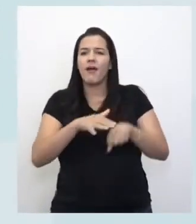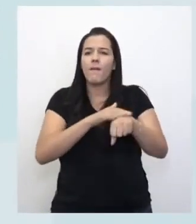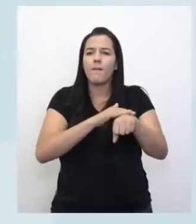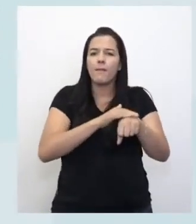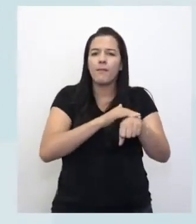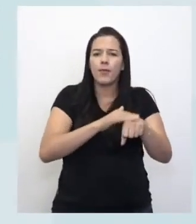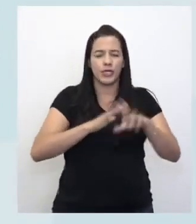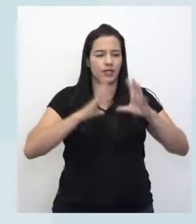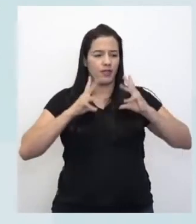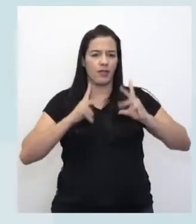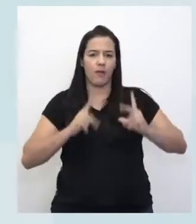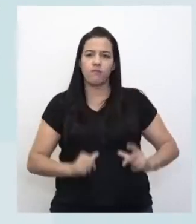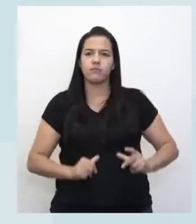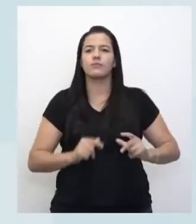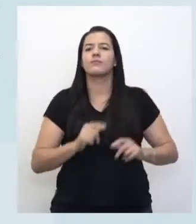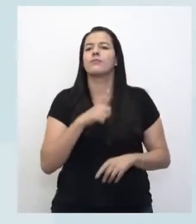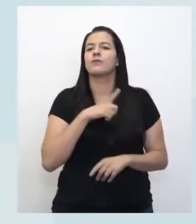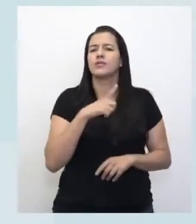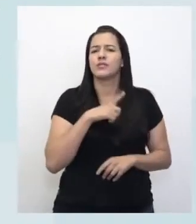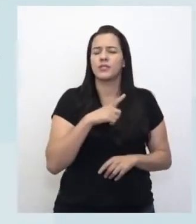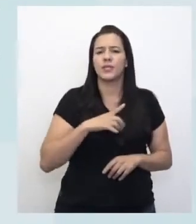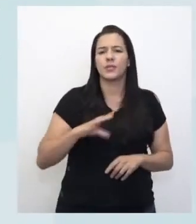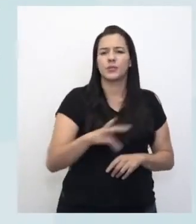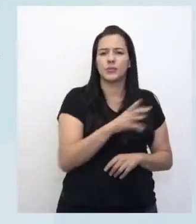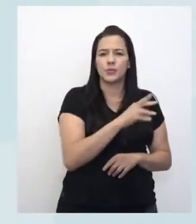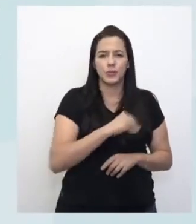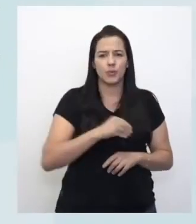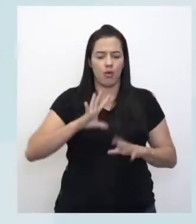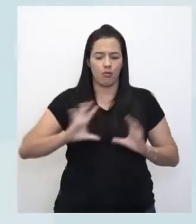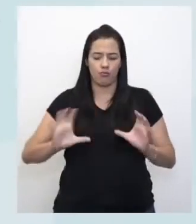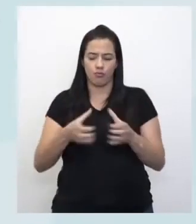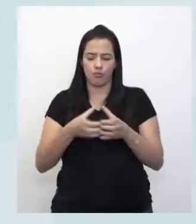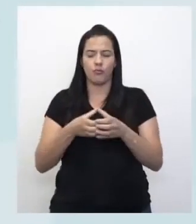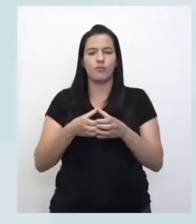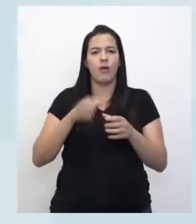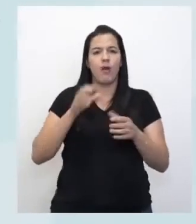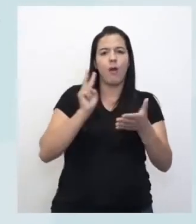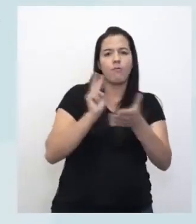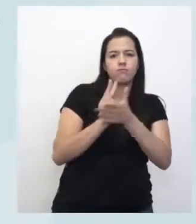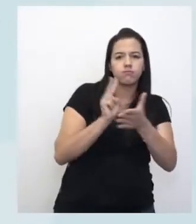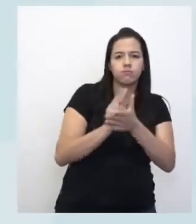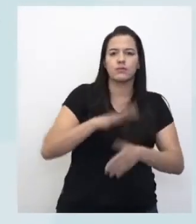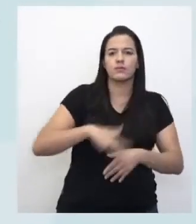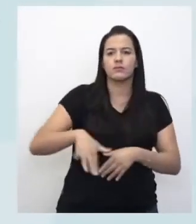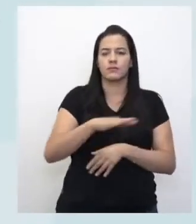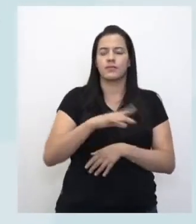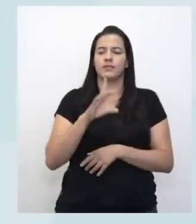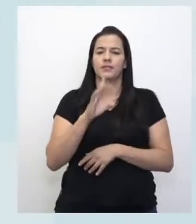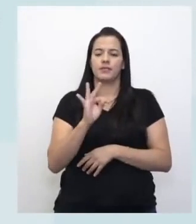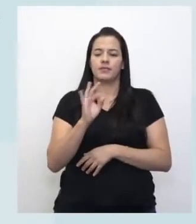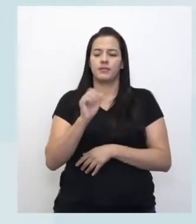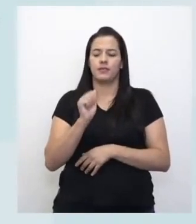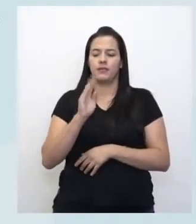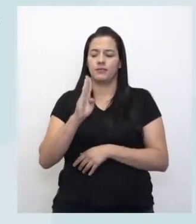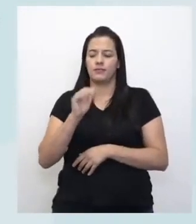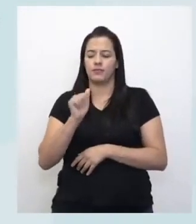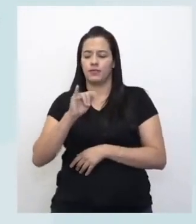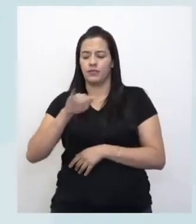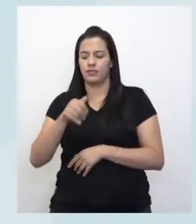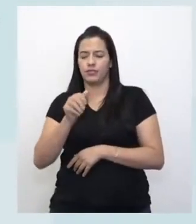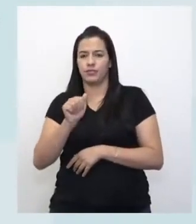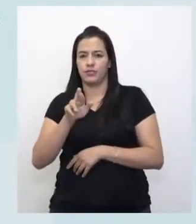Ipu, onde campeava sua guerreira tribo da grande nação Tabajara. Diante